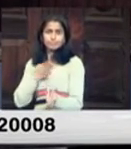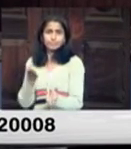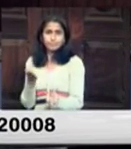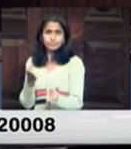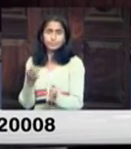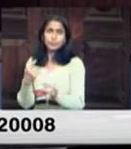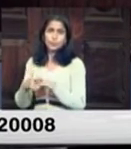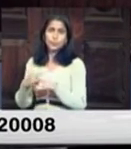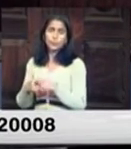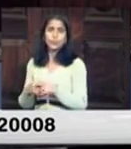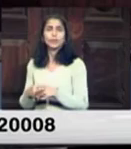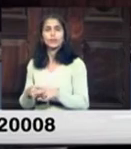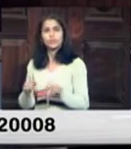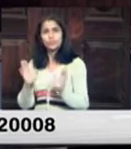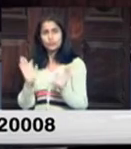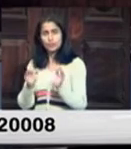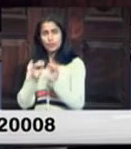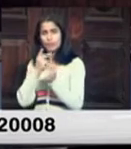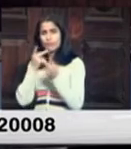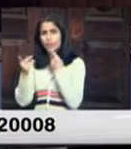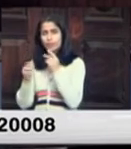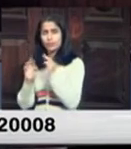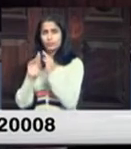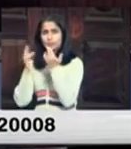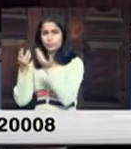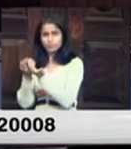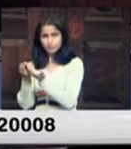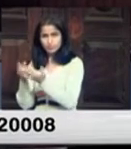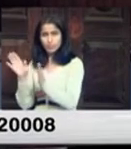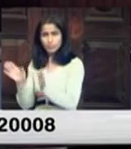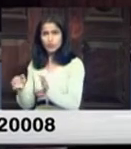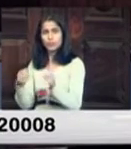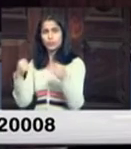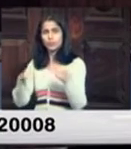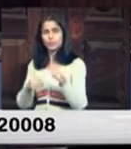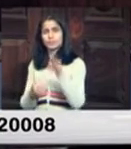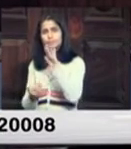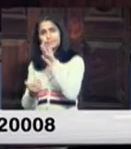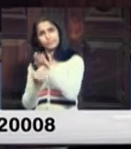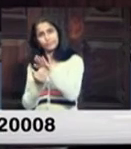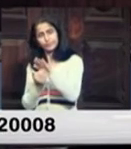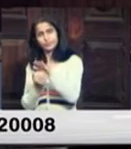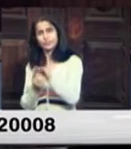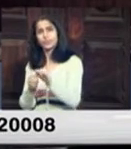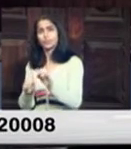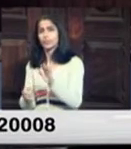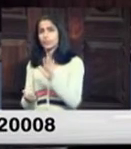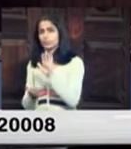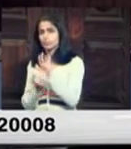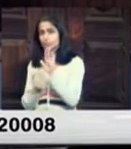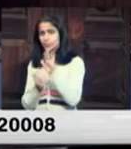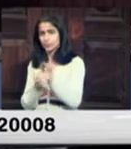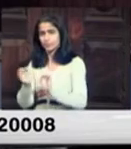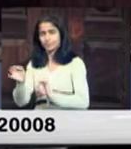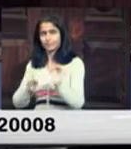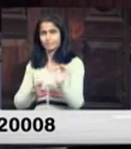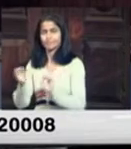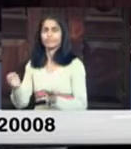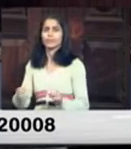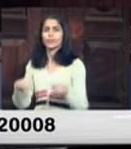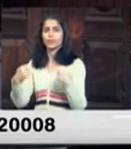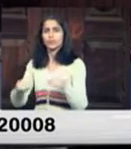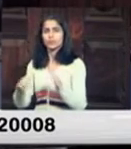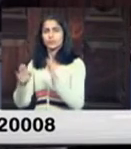que insistir aqui, é preciso interromper, suspender esse planejamento. O governo alega que essas escolas que